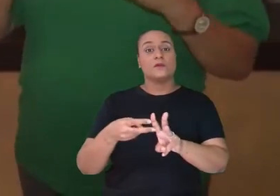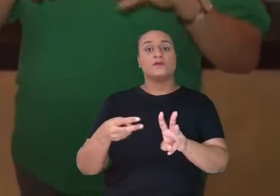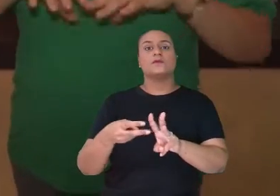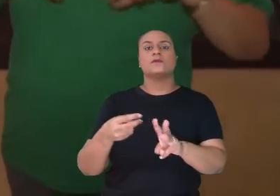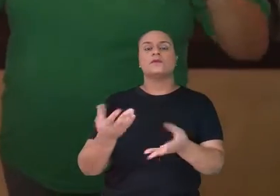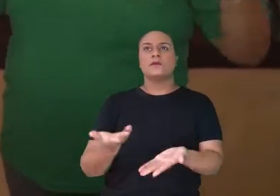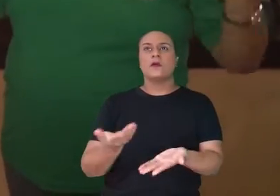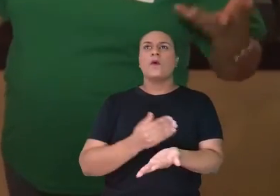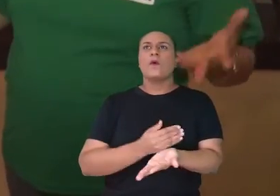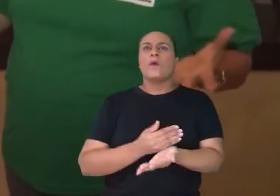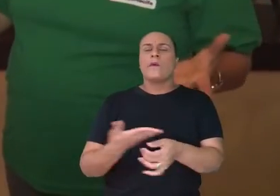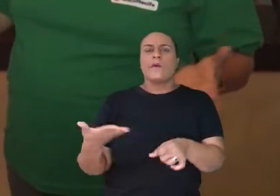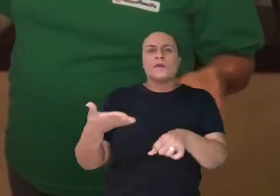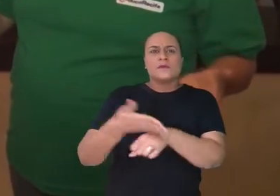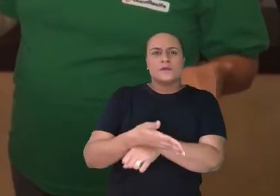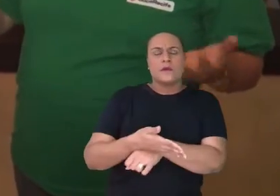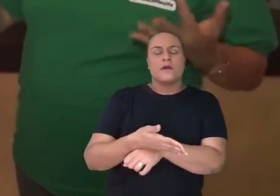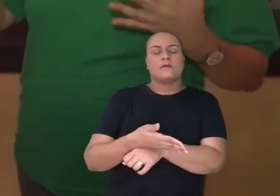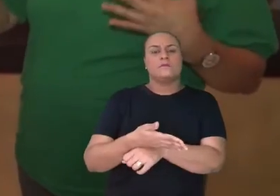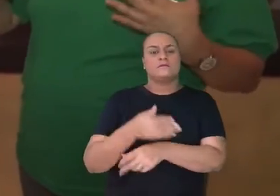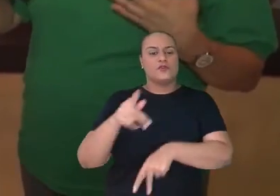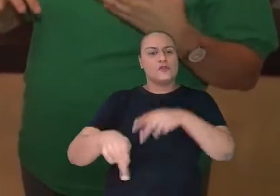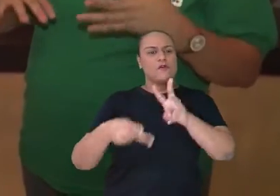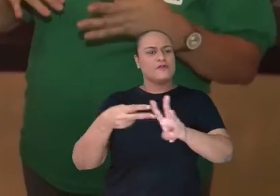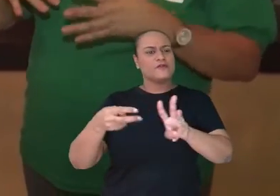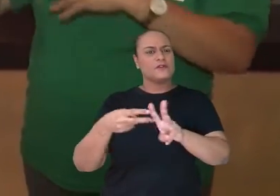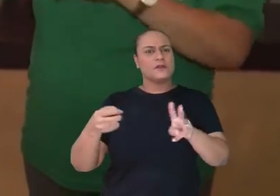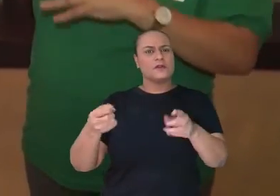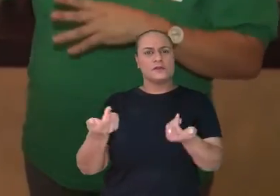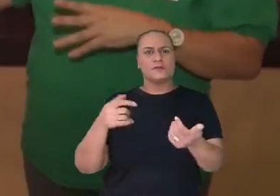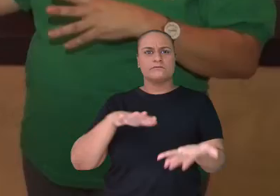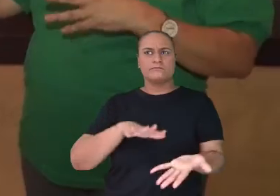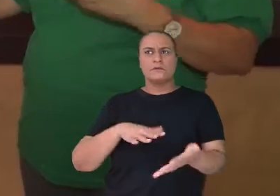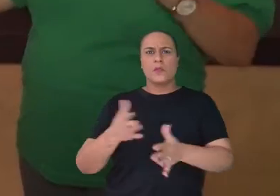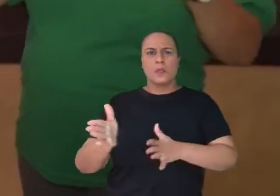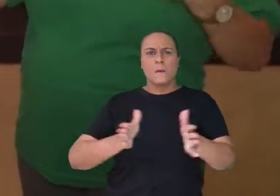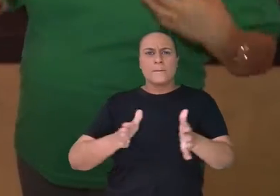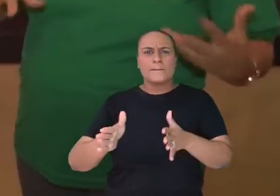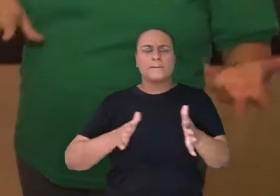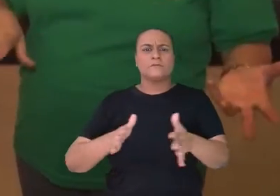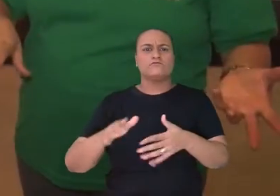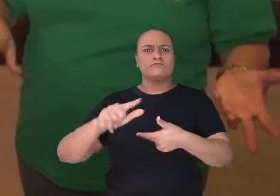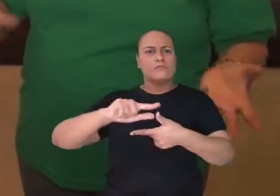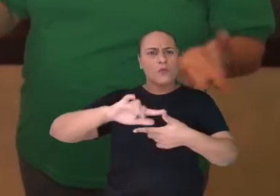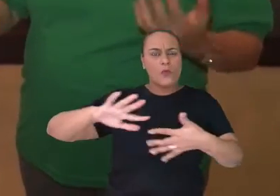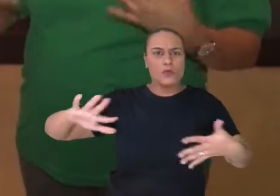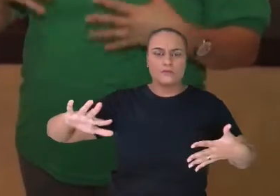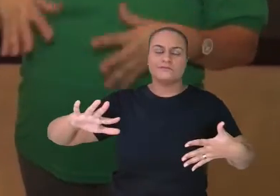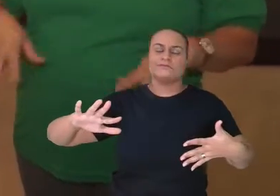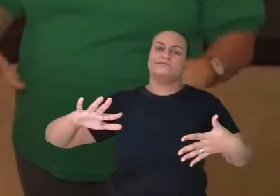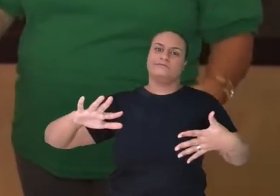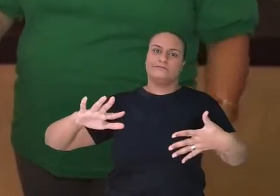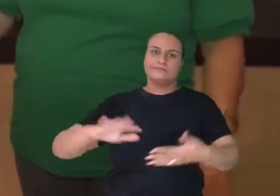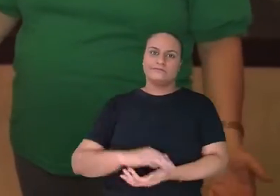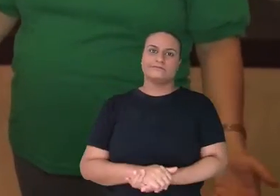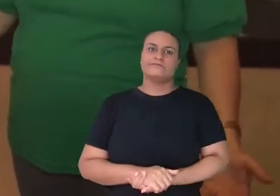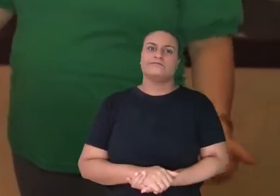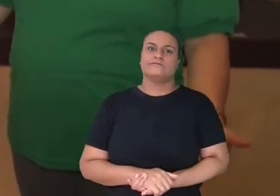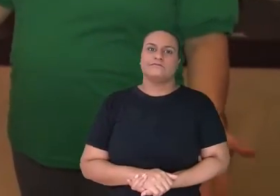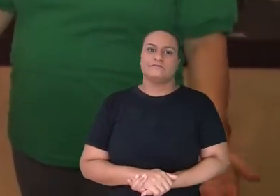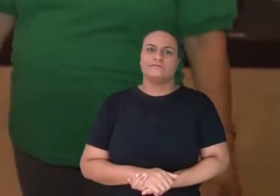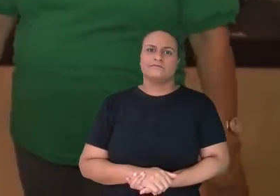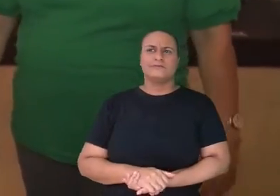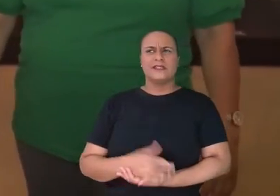dos indígenas no mundo moderno, né? Porque muitos não vivem em aldeias, vivem nas cidades. Né? E não os torna